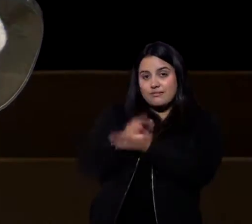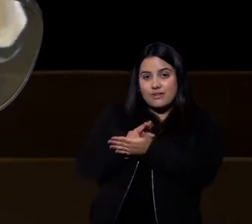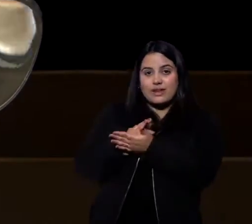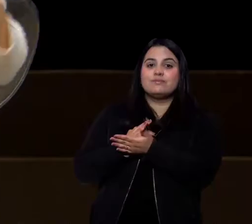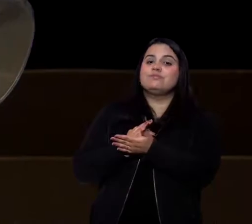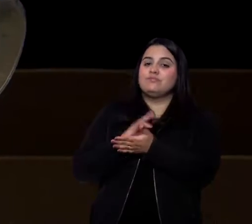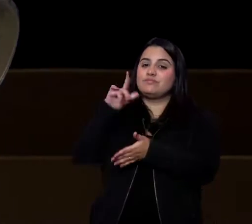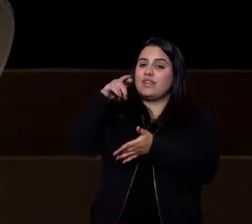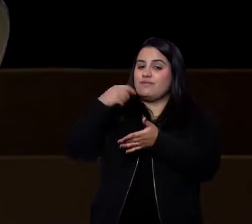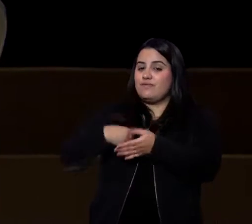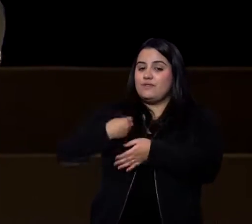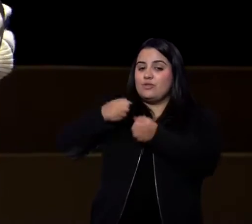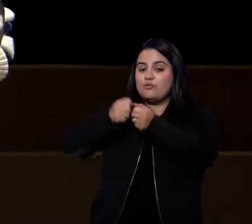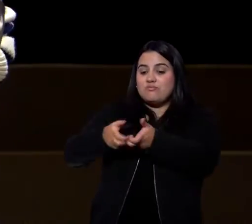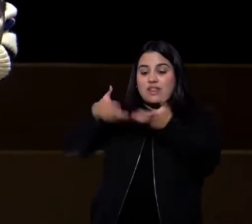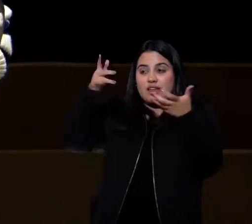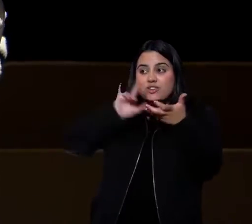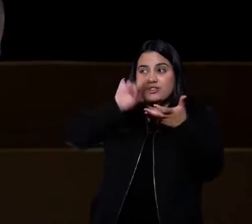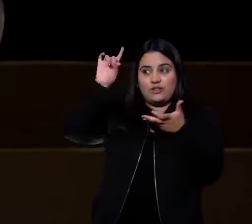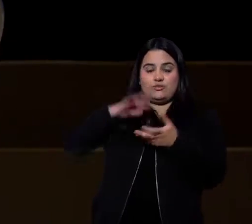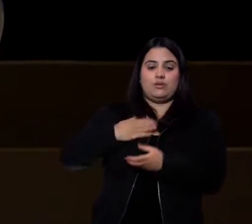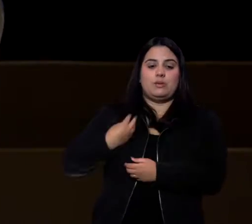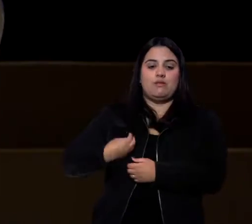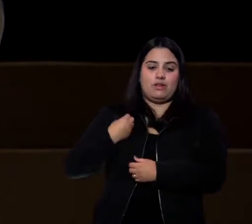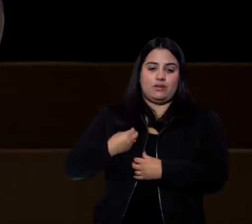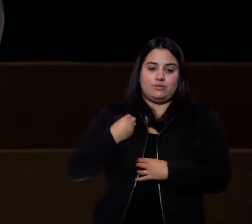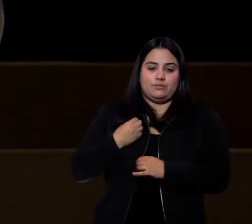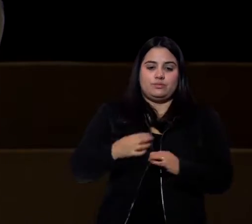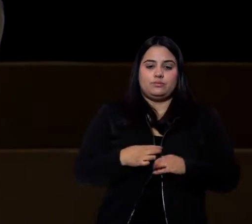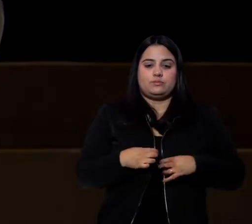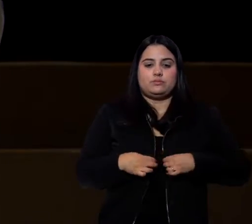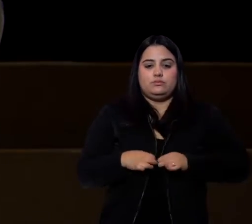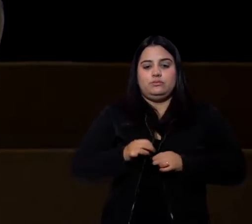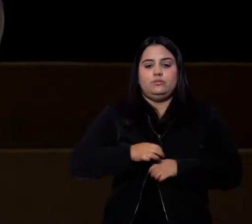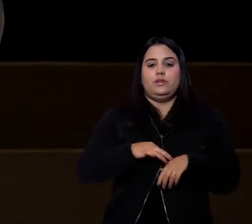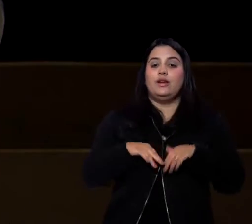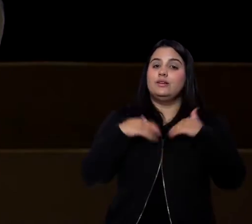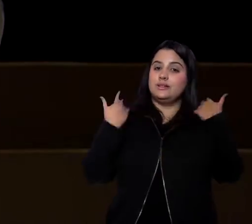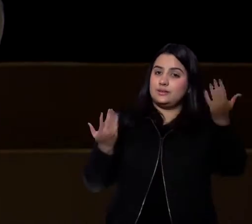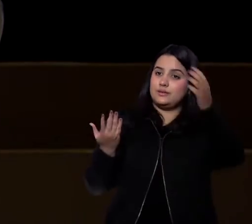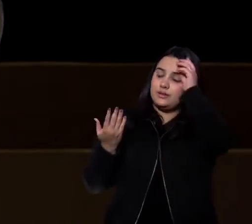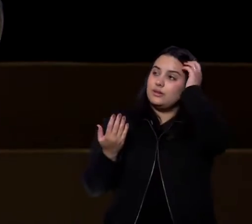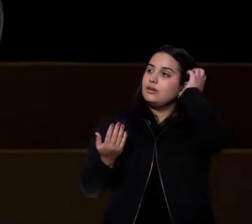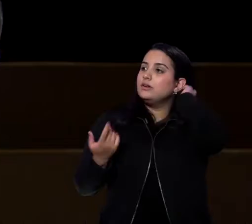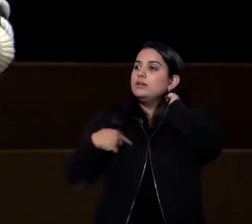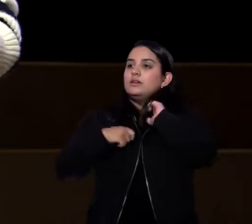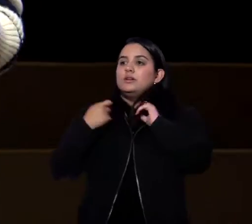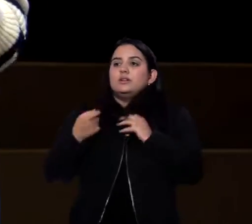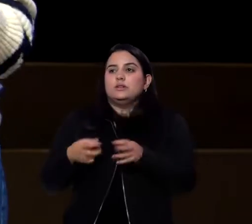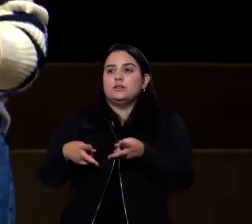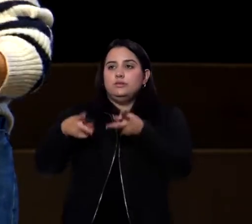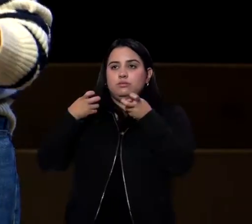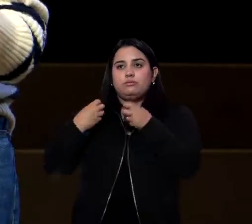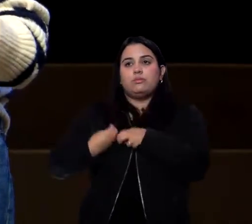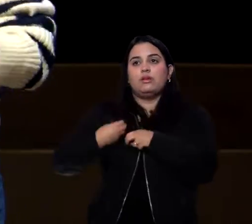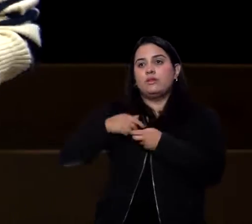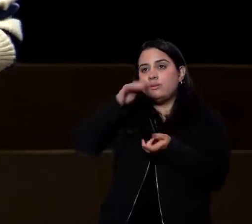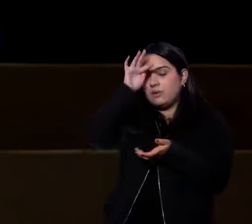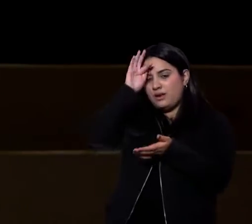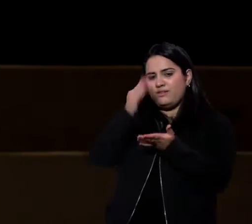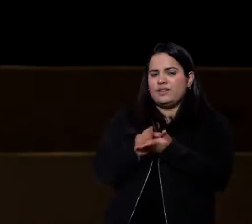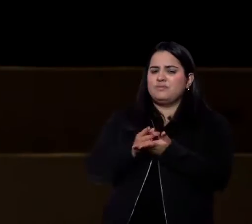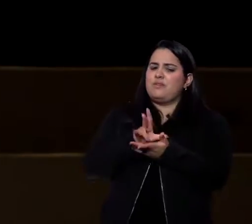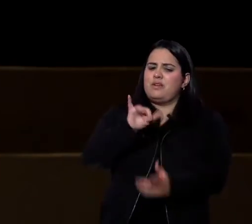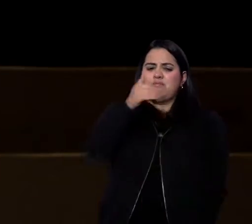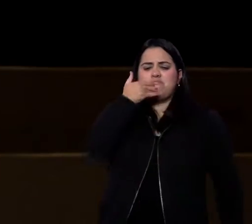os milagres de Deus para as nossas vidas. E quando a gente se der conta, viver pela fé vai ter sido a melhor decisão que você vai